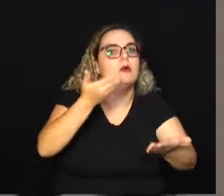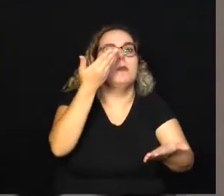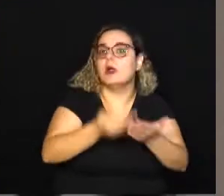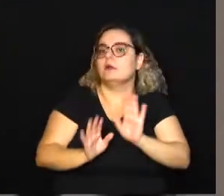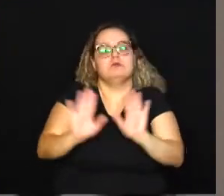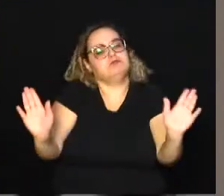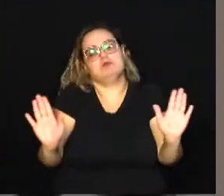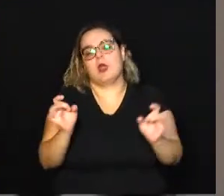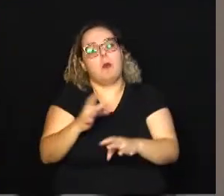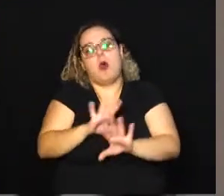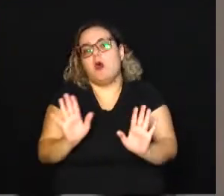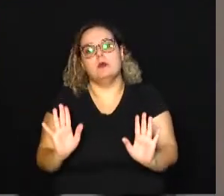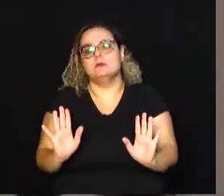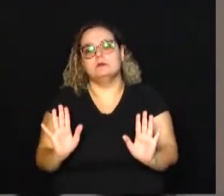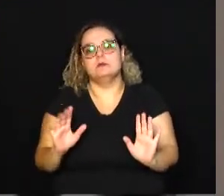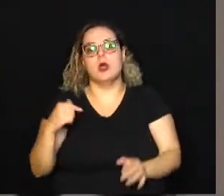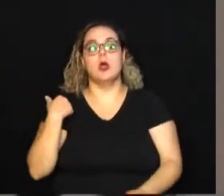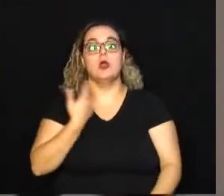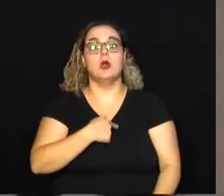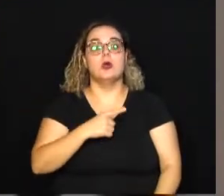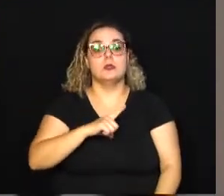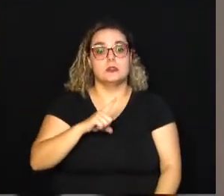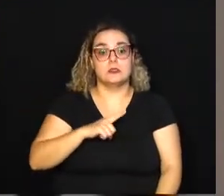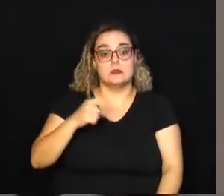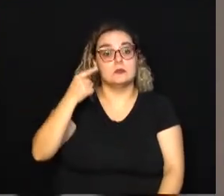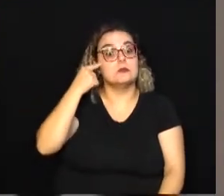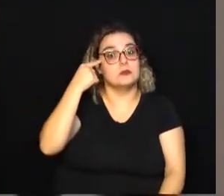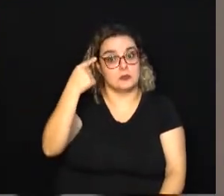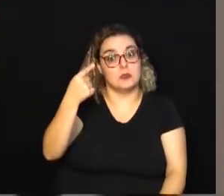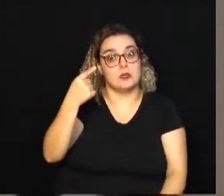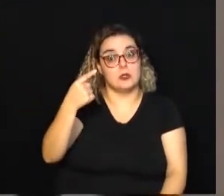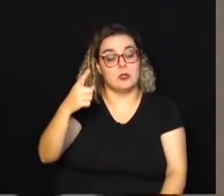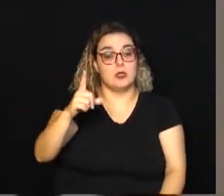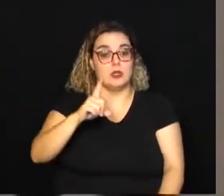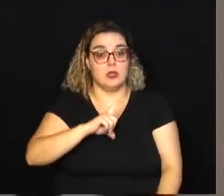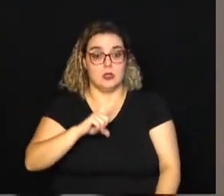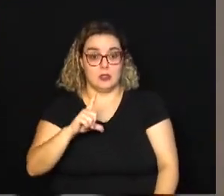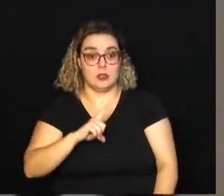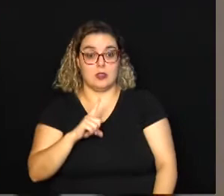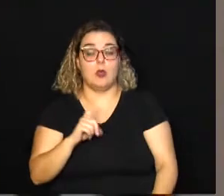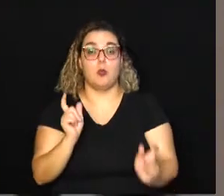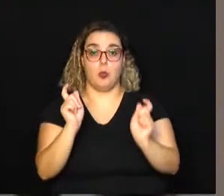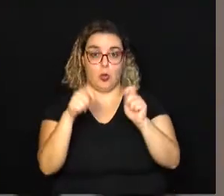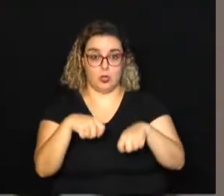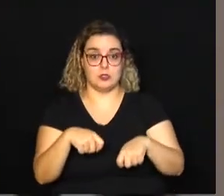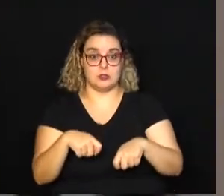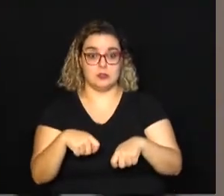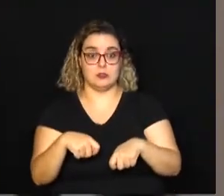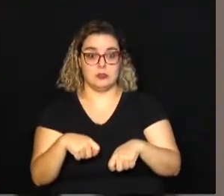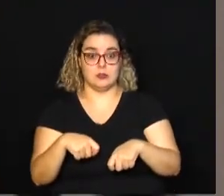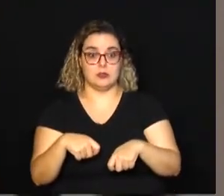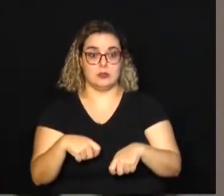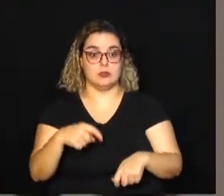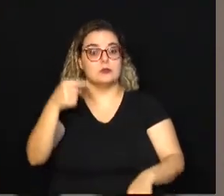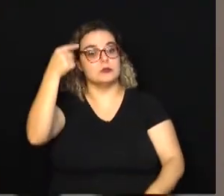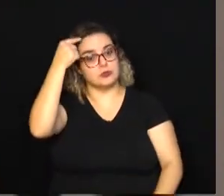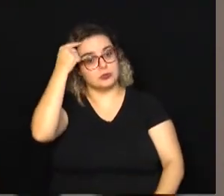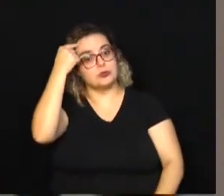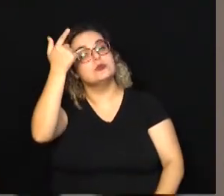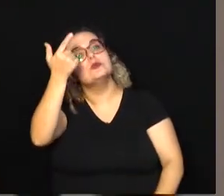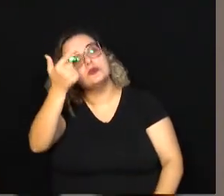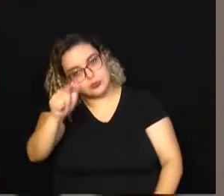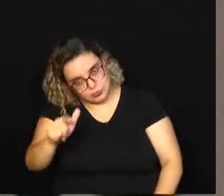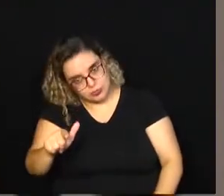tem que considerar que a gente tem ainda possibilidades, mas de repensar a escola,